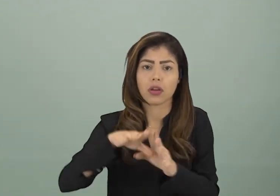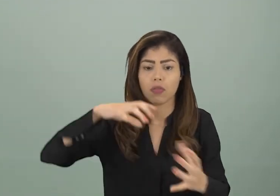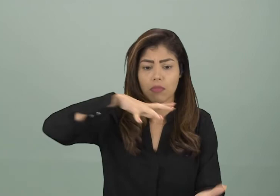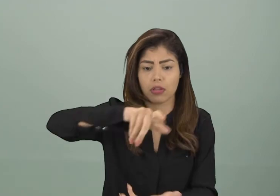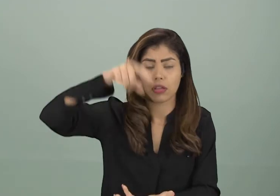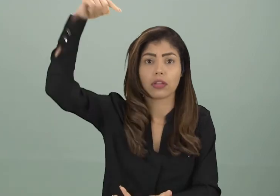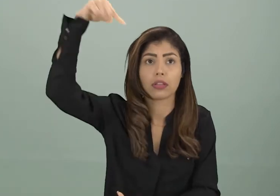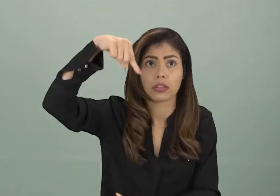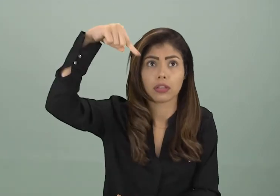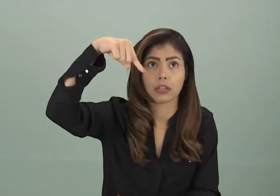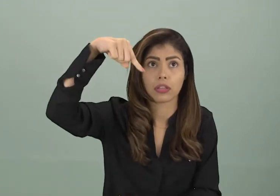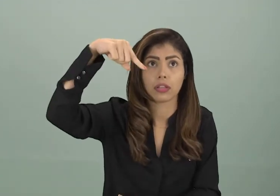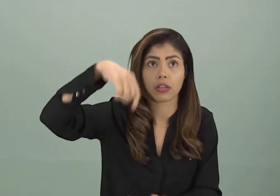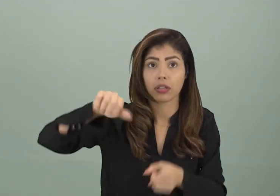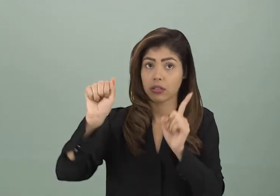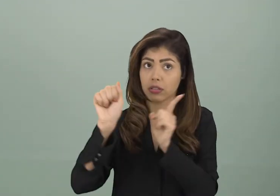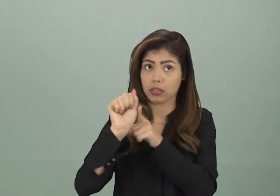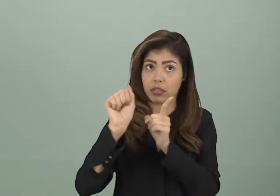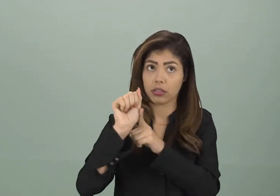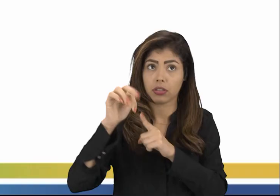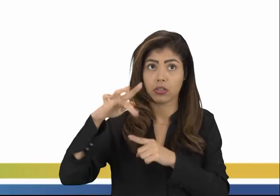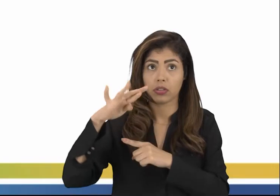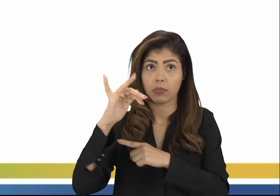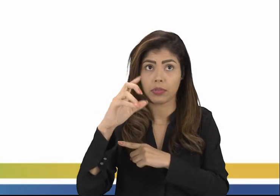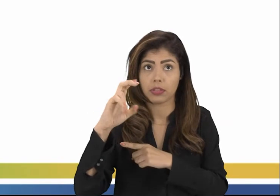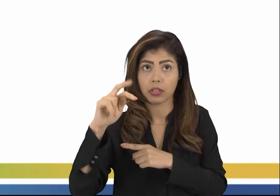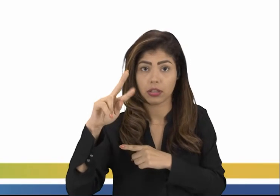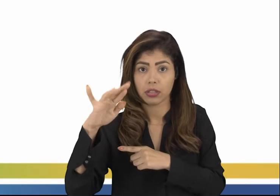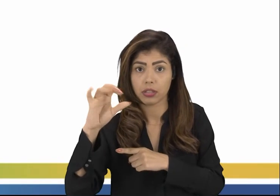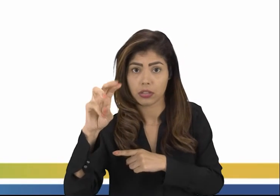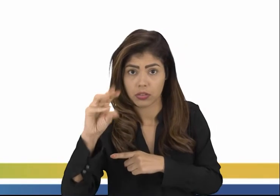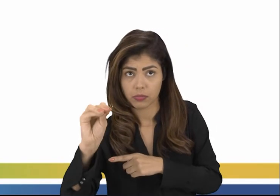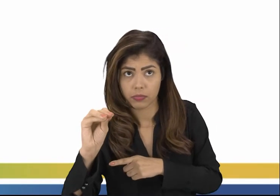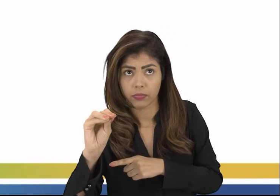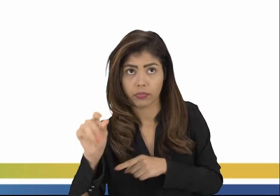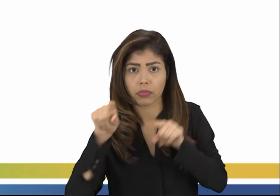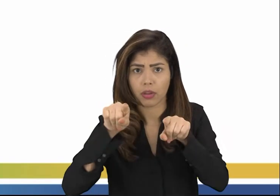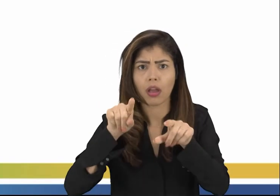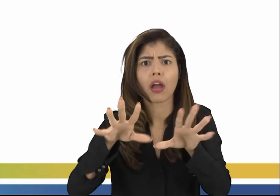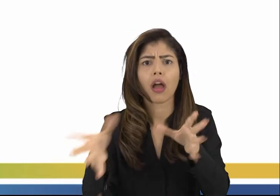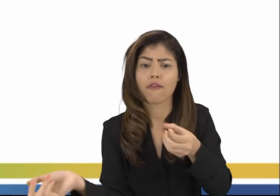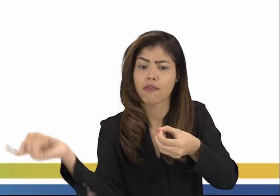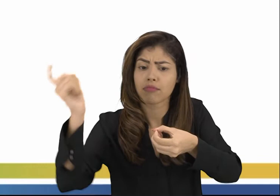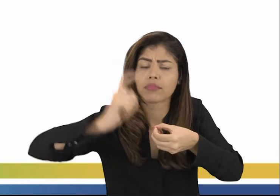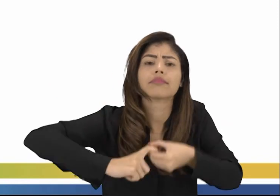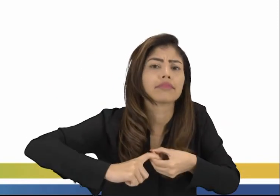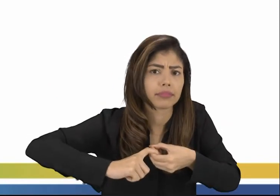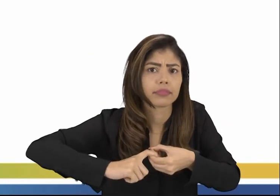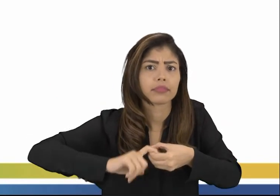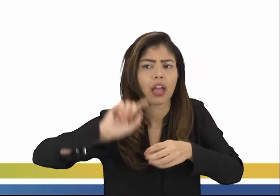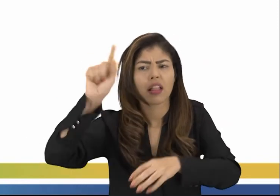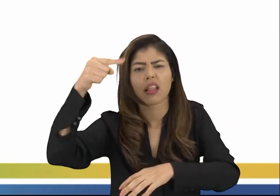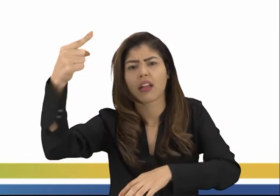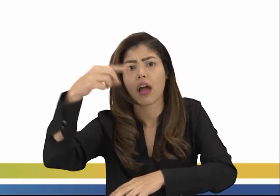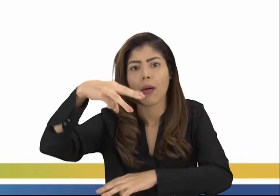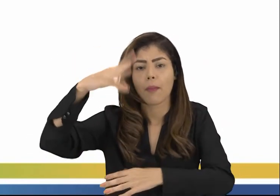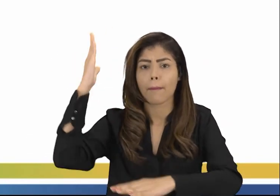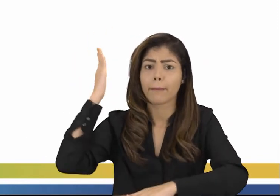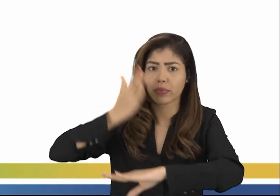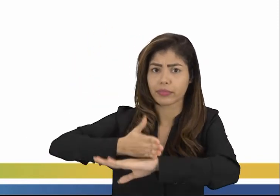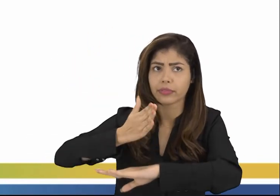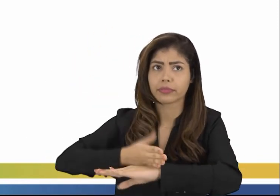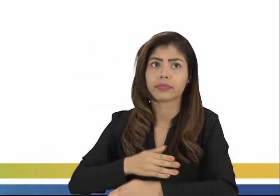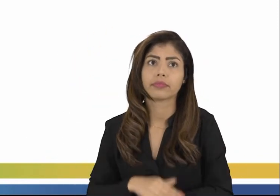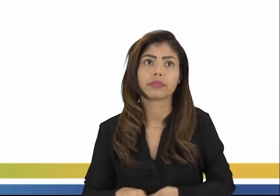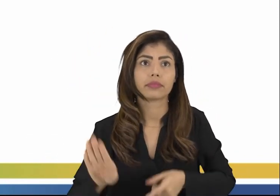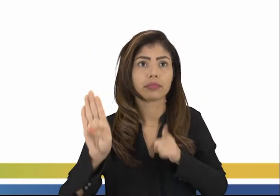era a alternativa A, antropocentrismo? Não, né? Isso aqui vai ser retomado só lá na modernidade. Era a